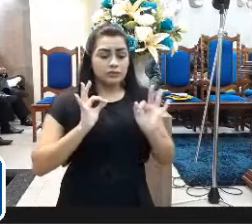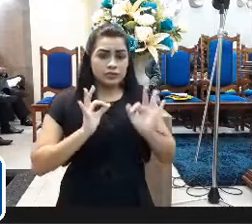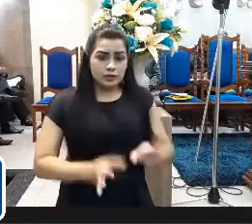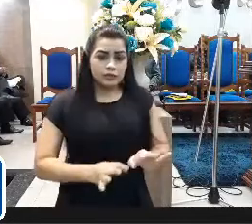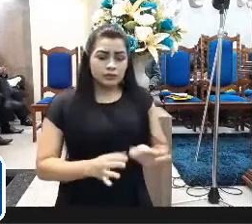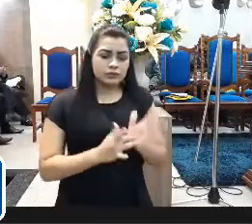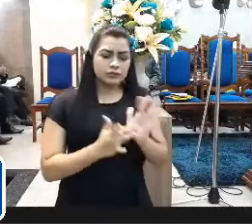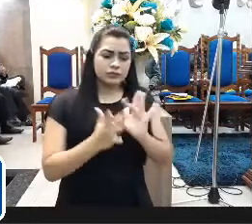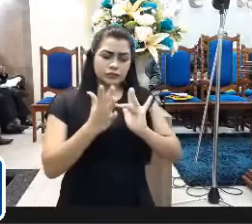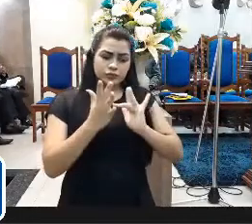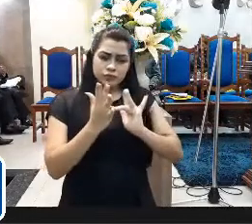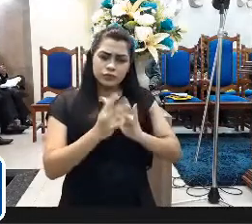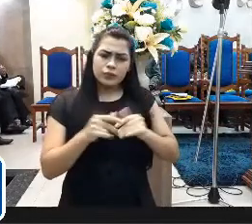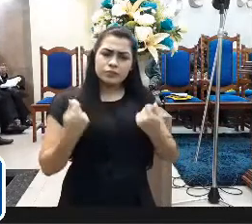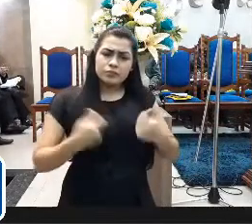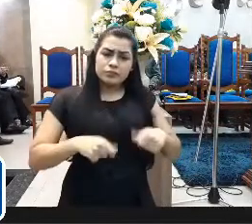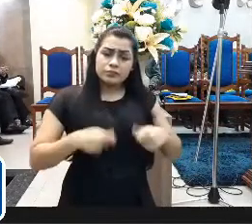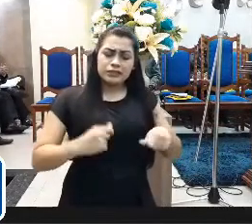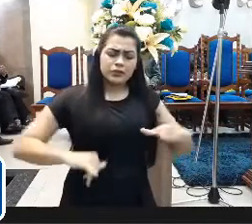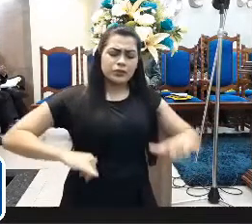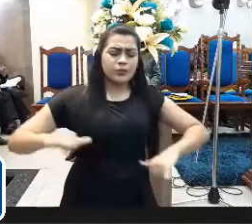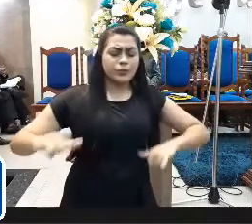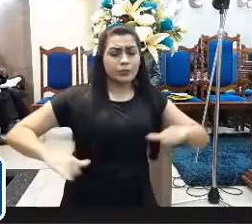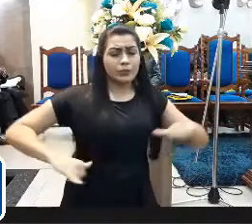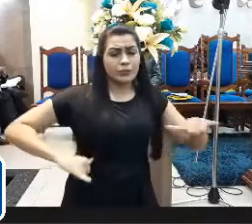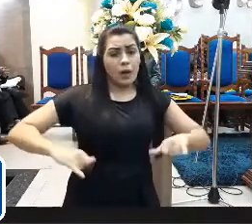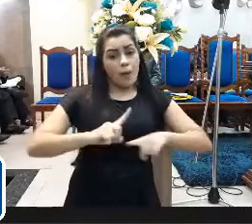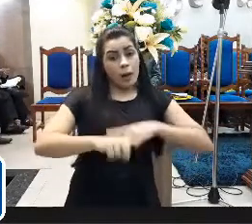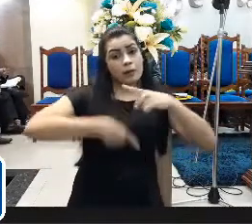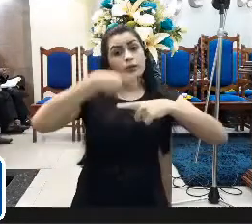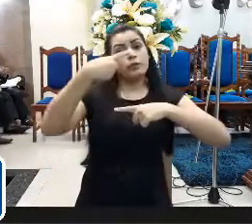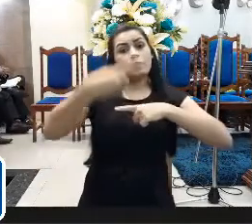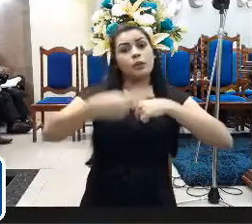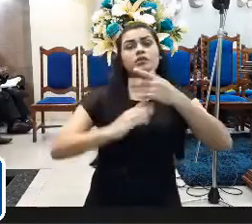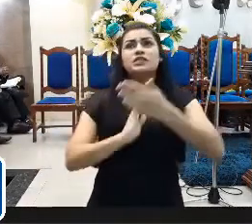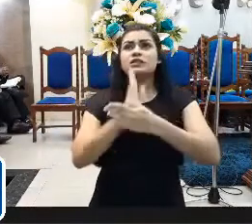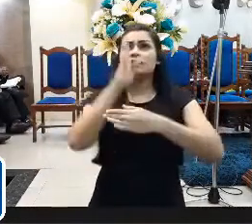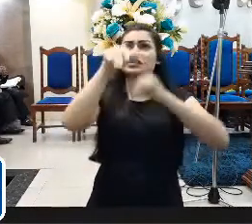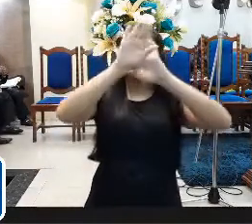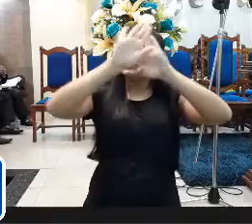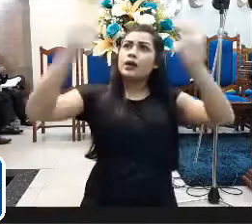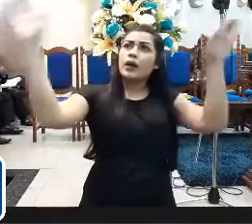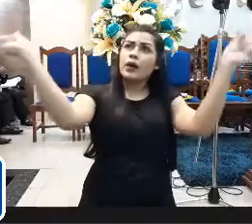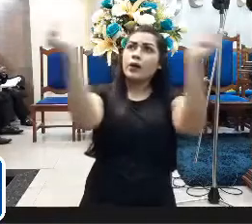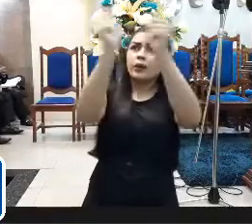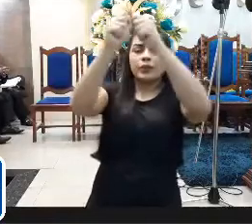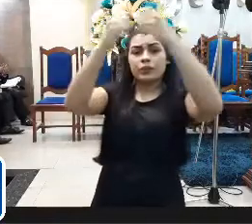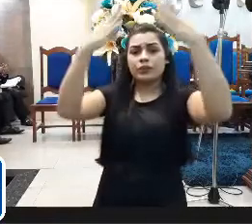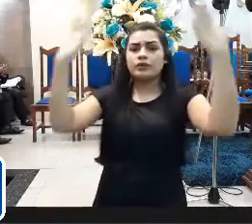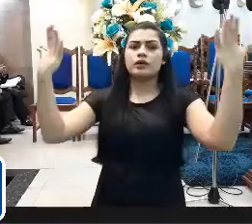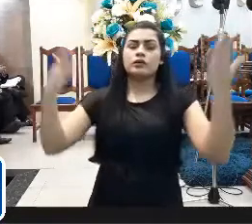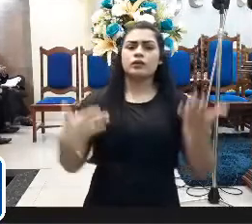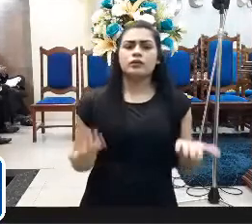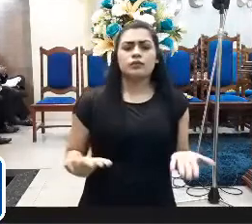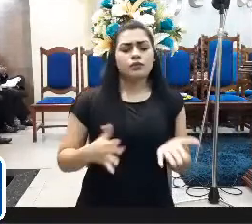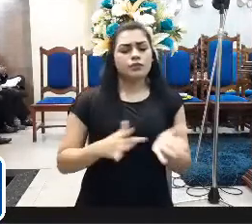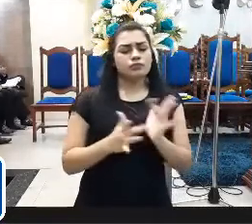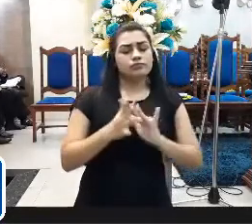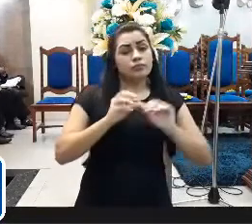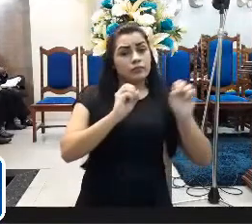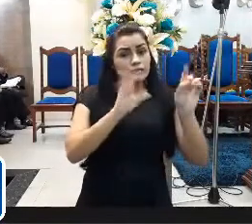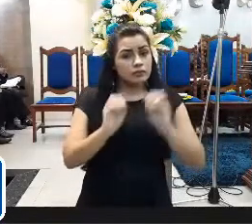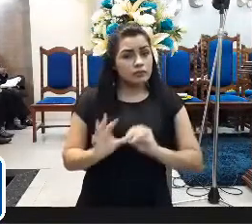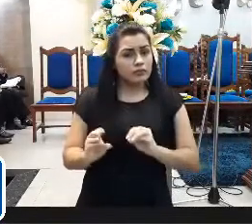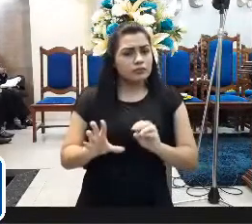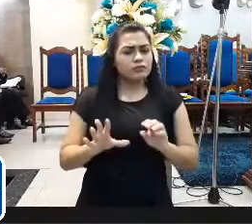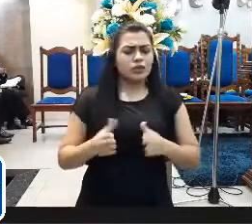para depois entrar na sua glória. O que é que Cristo está nos ensinando? Que o caminho é árduo mesmo, né? O caminho é